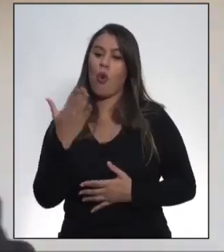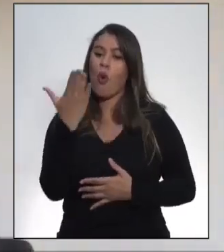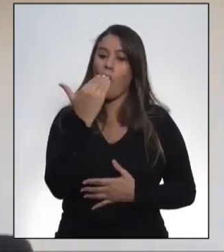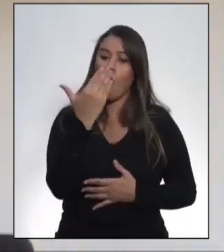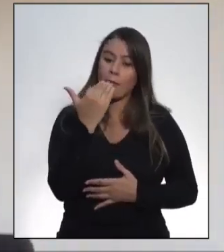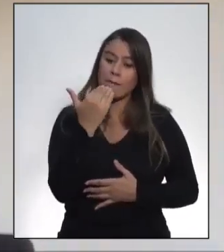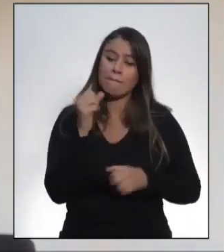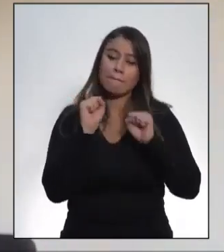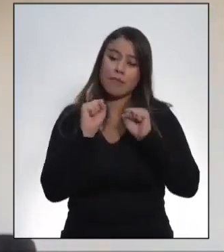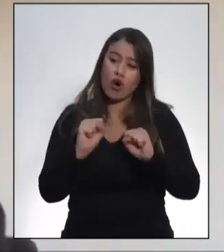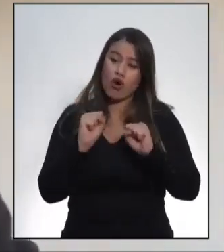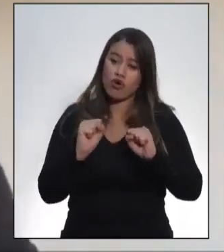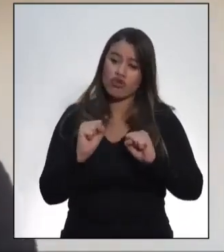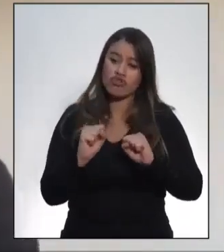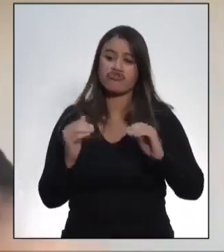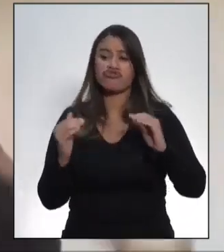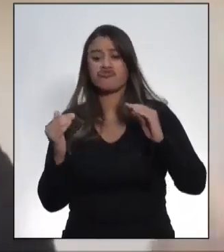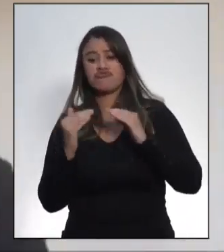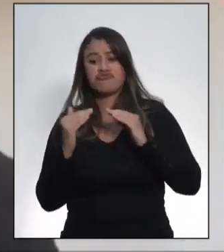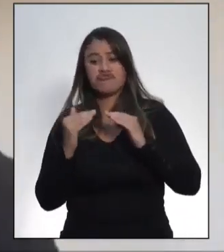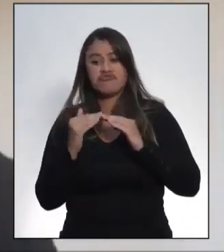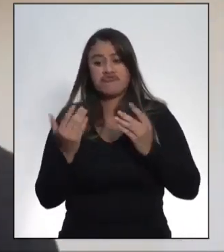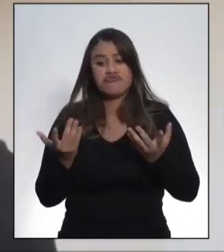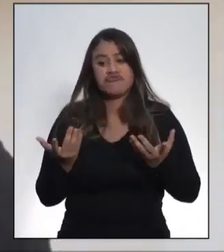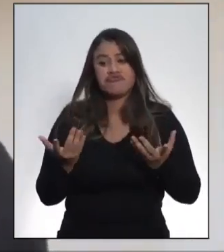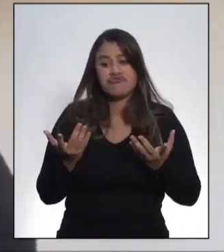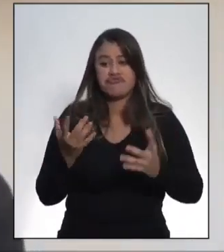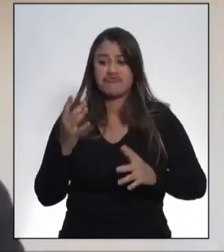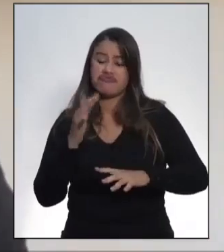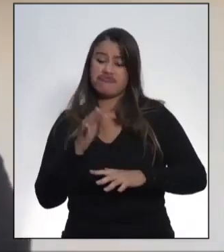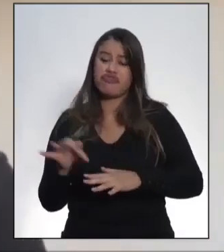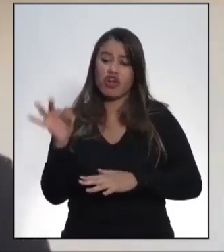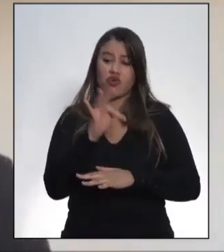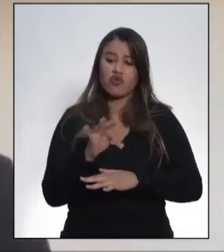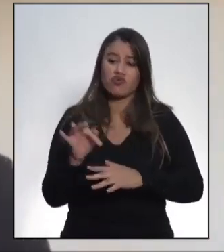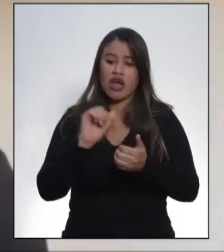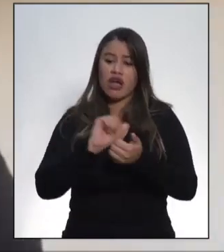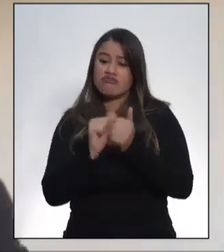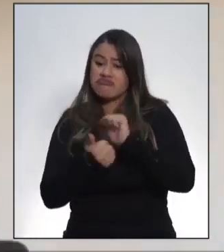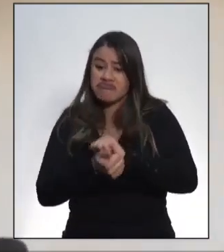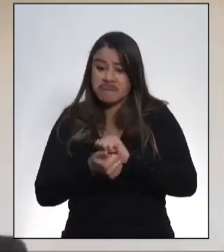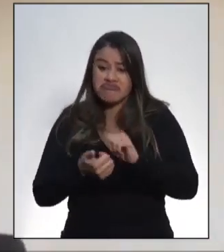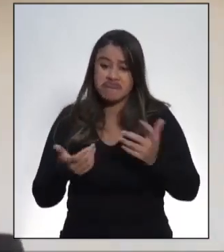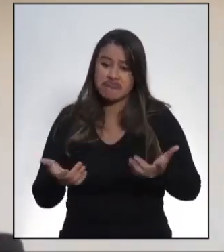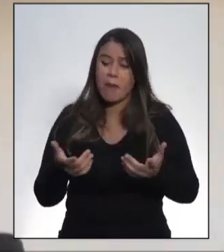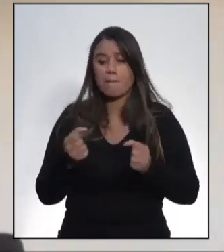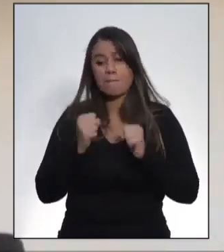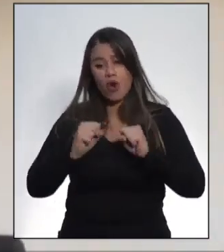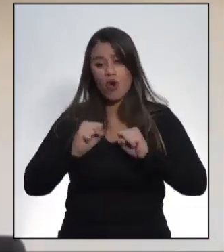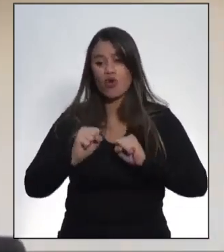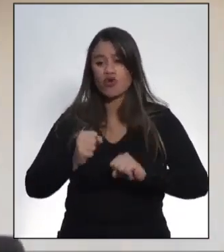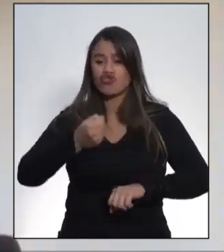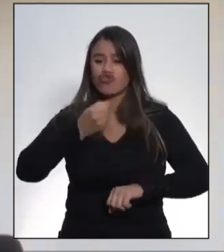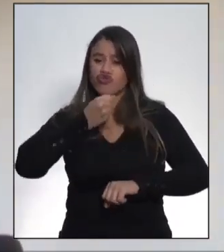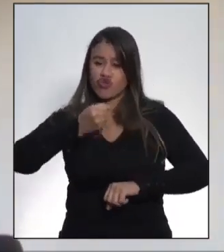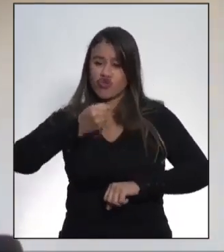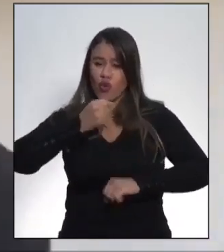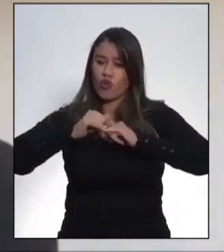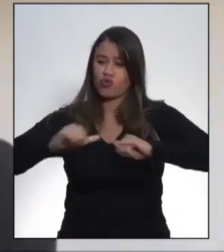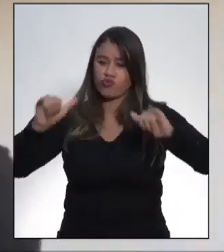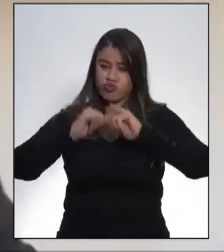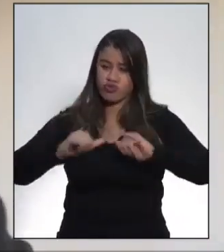fazer nutrição. Se você adora esportes, talvez faça sentido fazer jornalismo para ser um